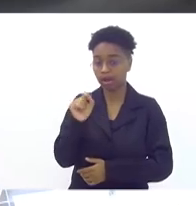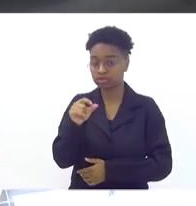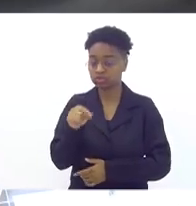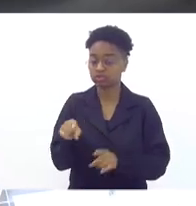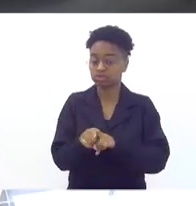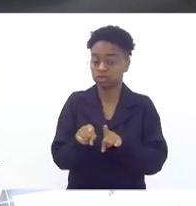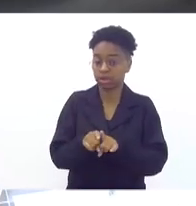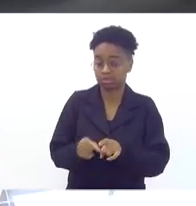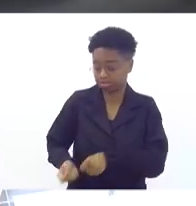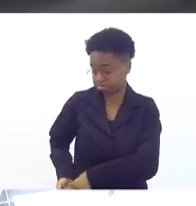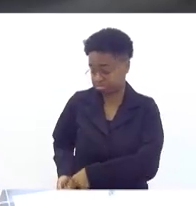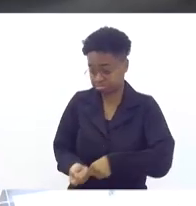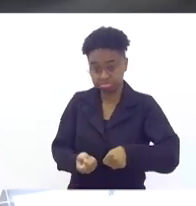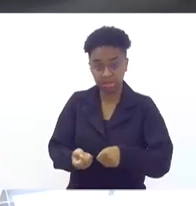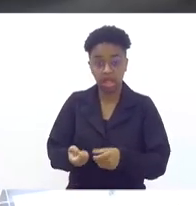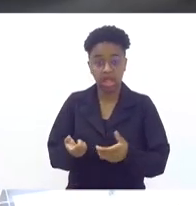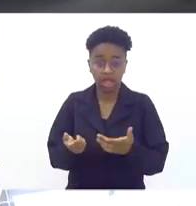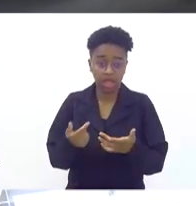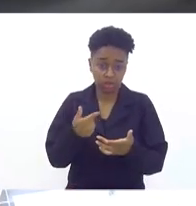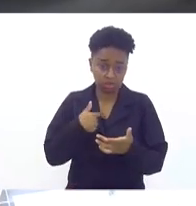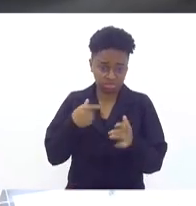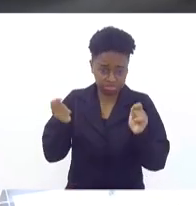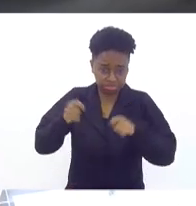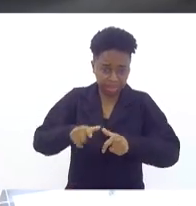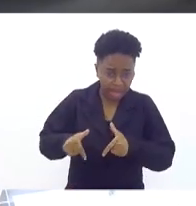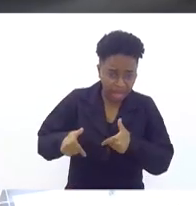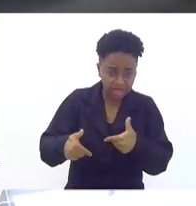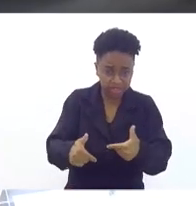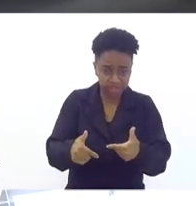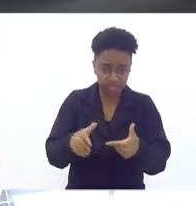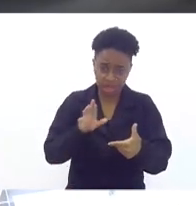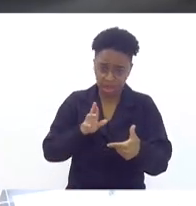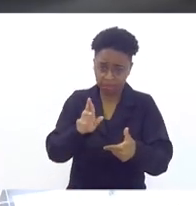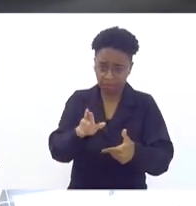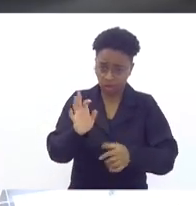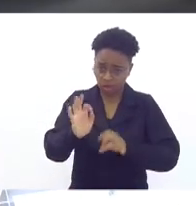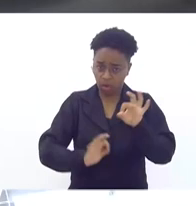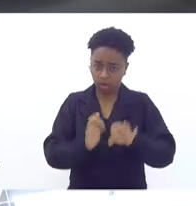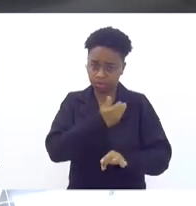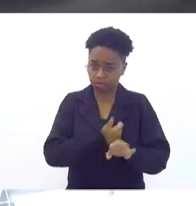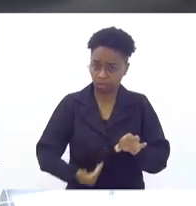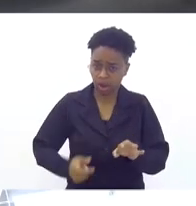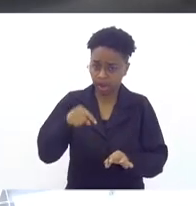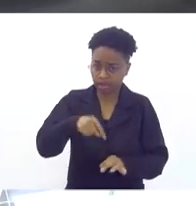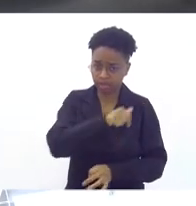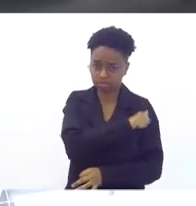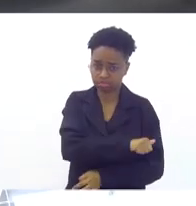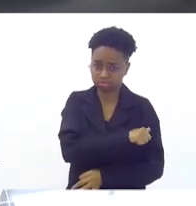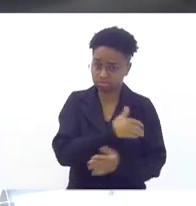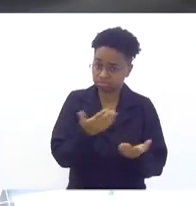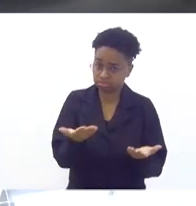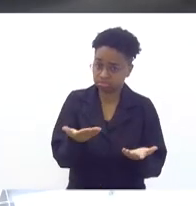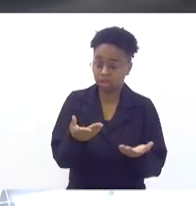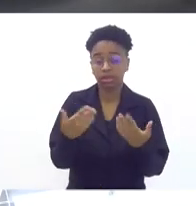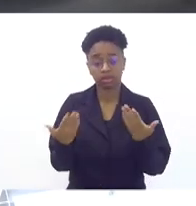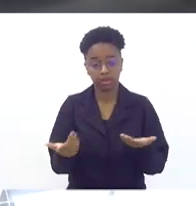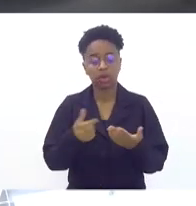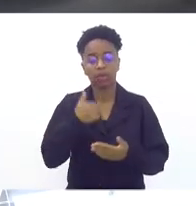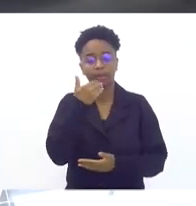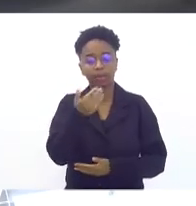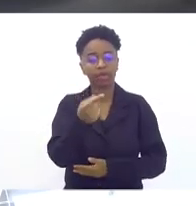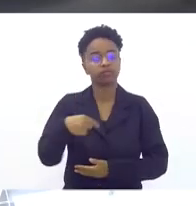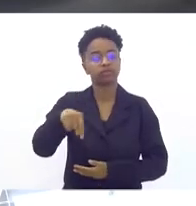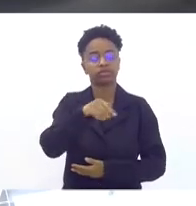cacetete eu estou legitimado para agir em nome da ordem pública da cidade do Rio de Janeiro então eu peço a atenção dessa comissão